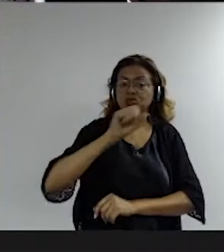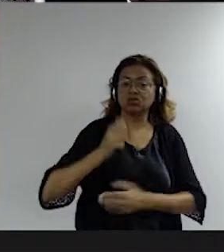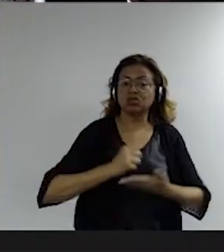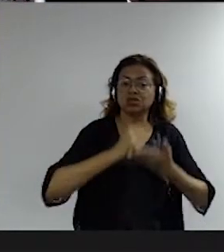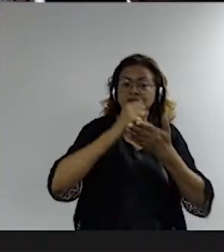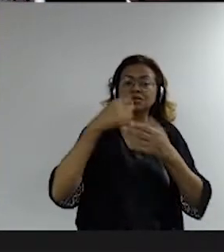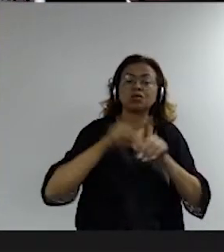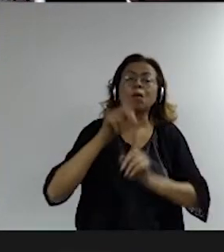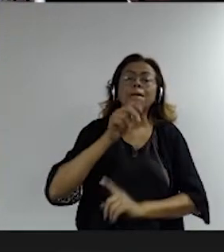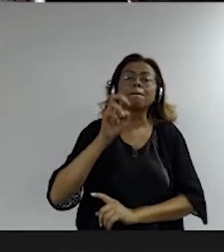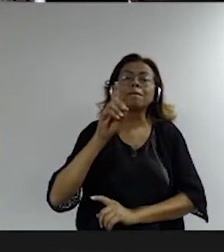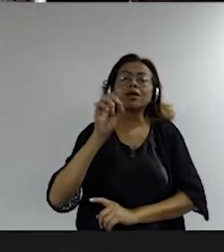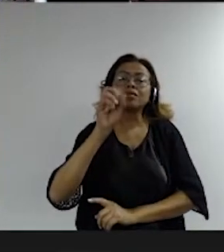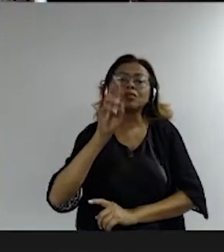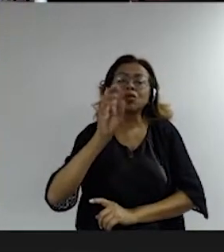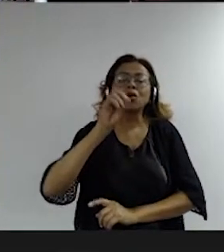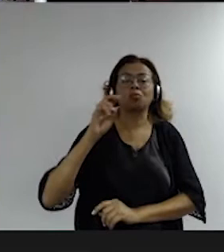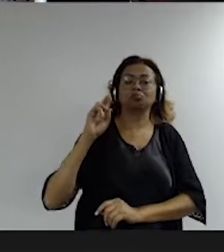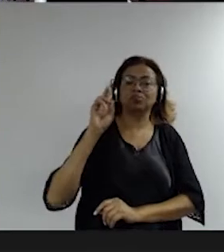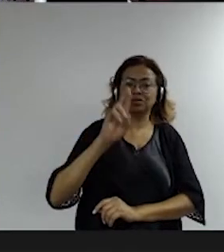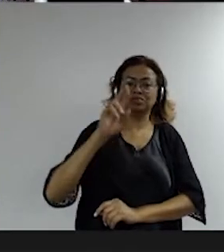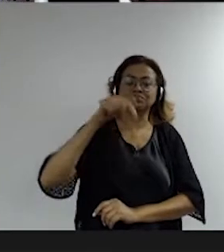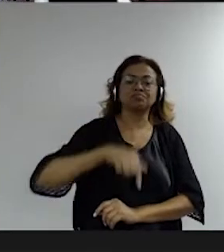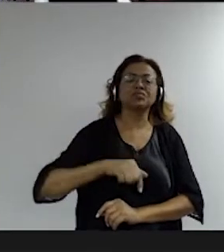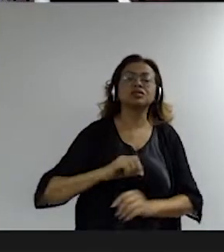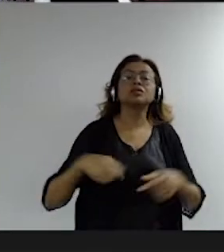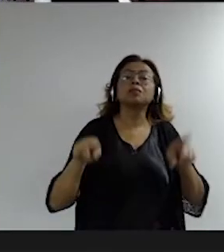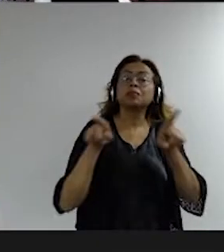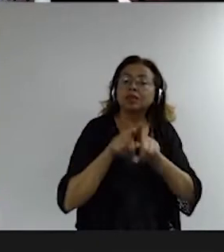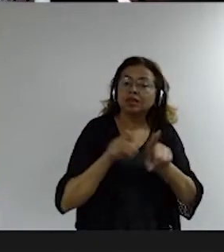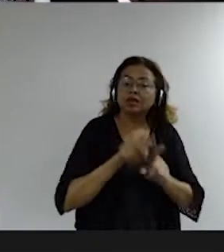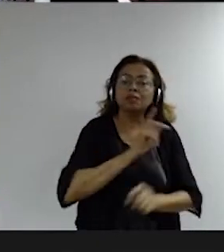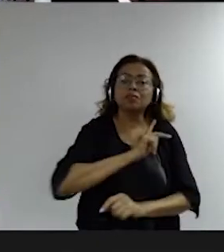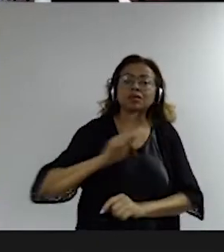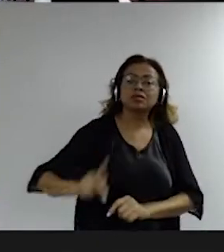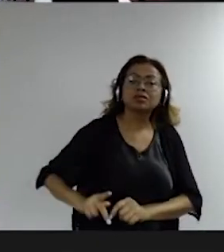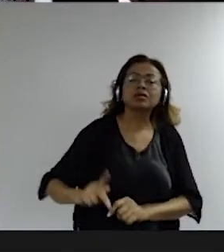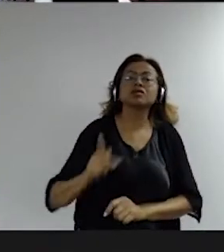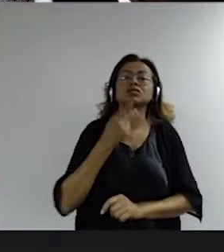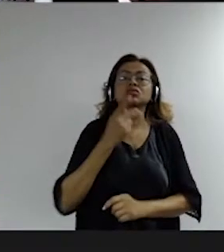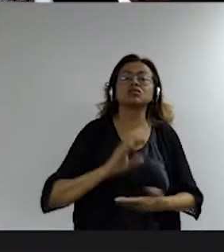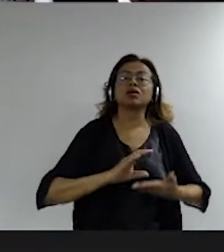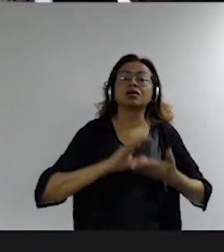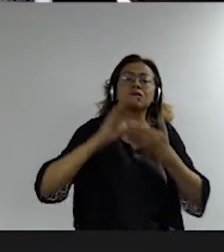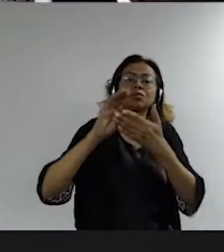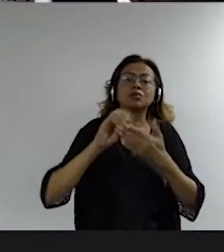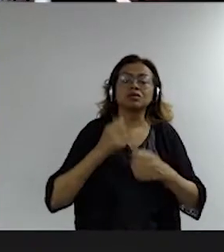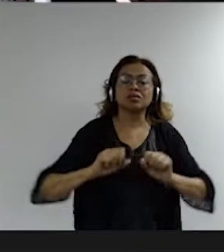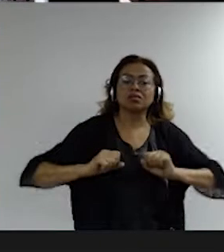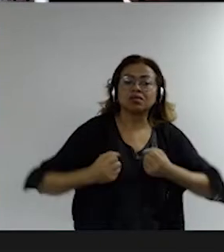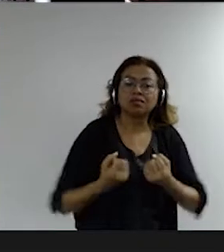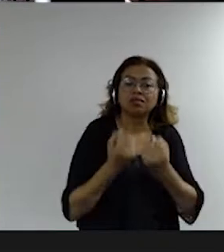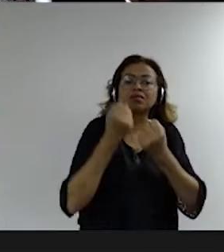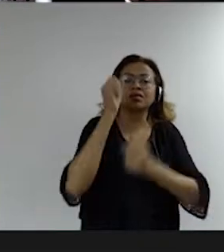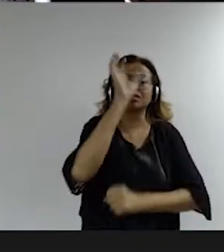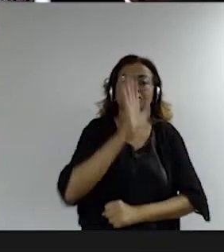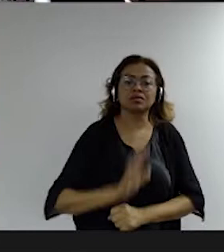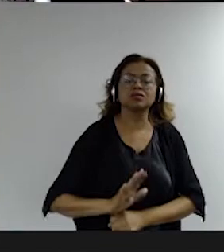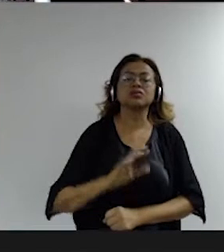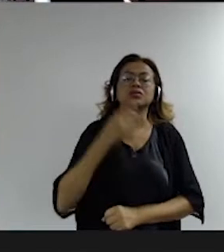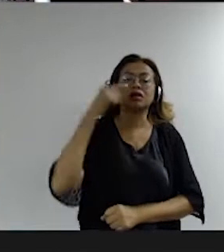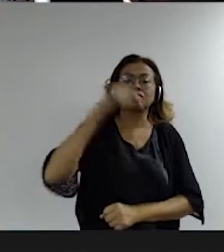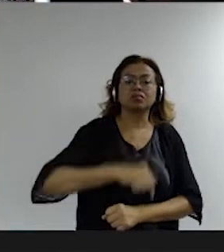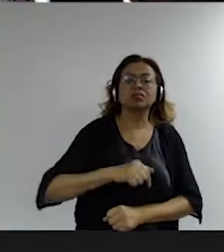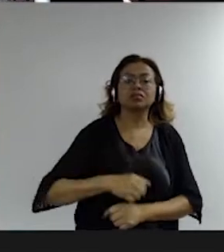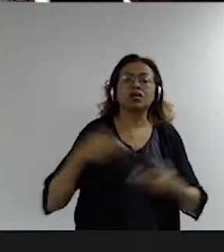Pedro Alfonsin, o presidente da Comissão Nacional de Defesa da República e da Democracia,